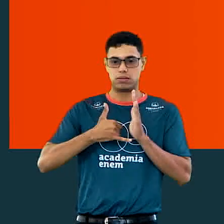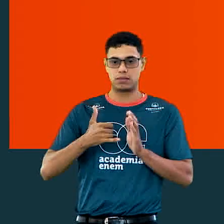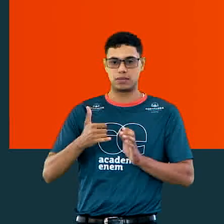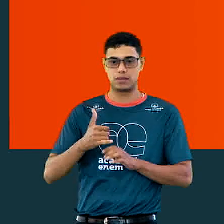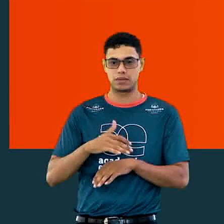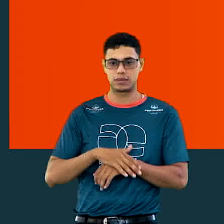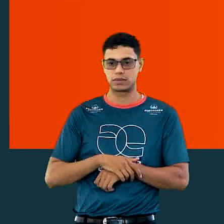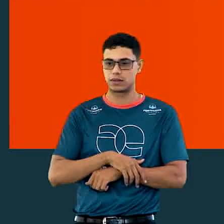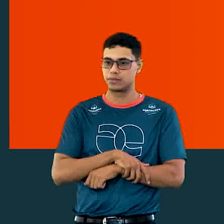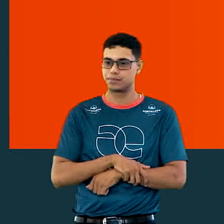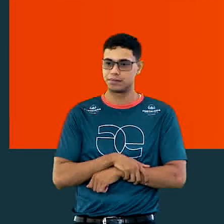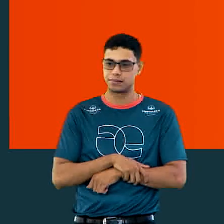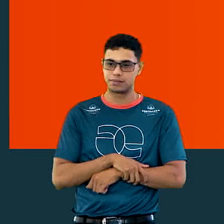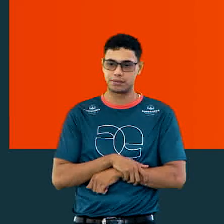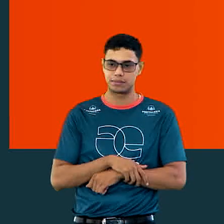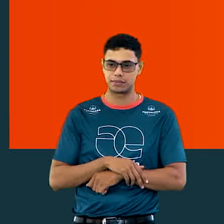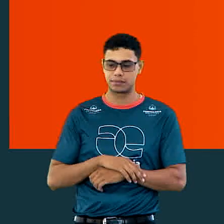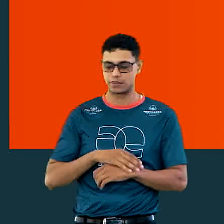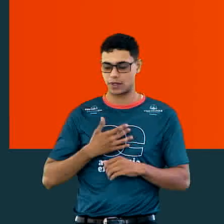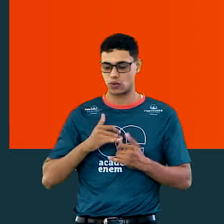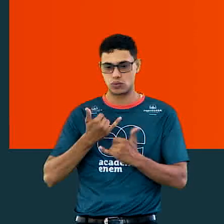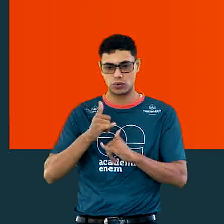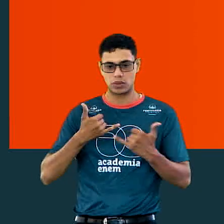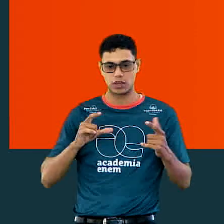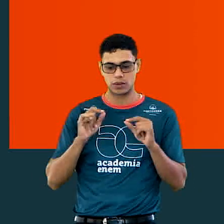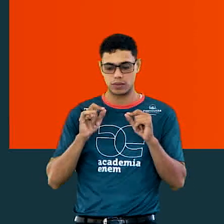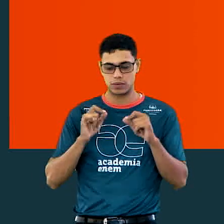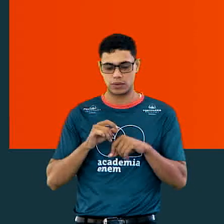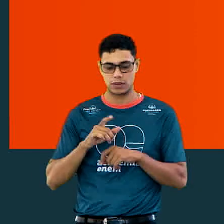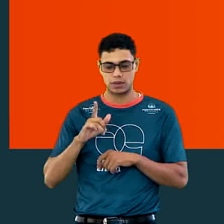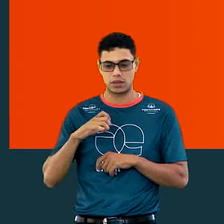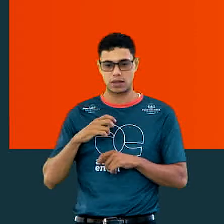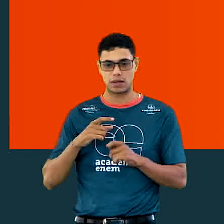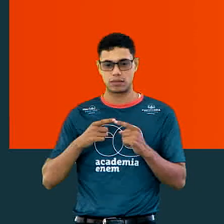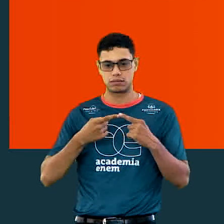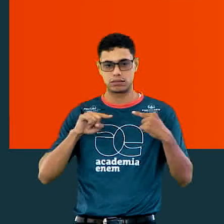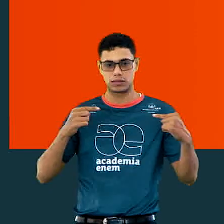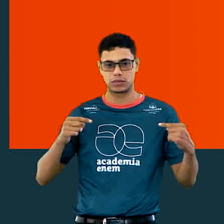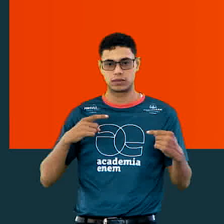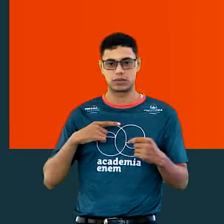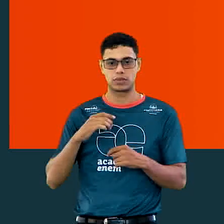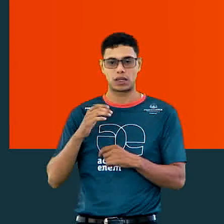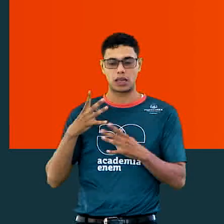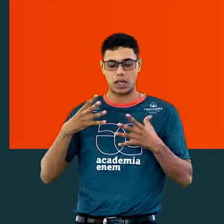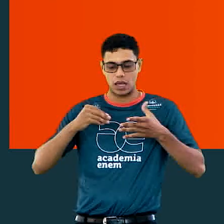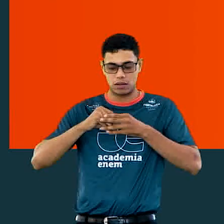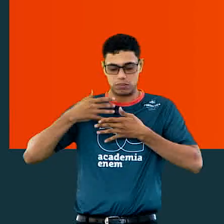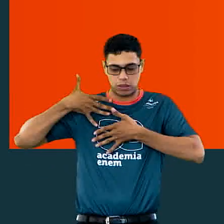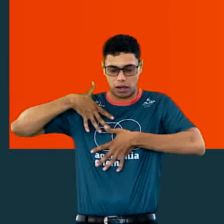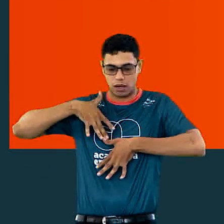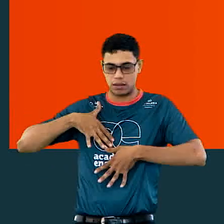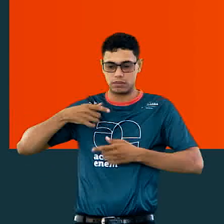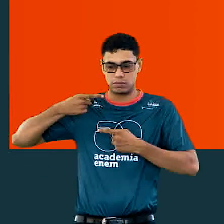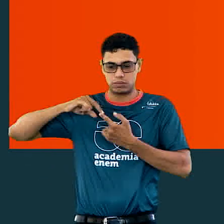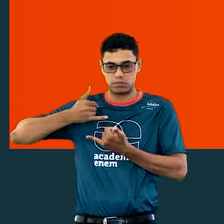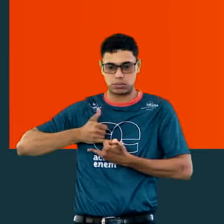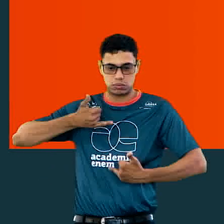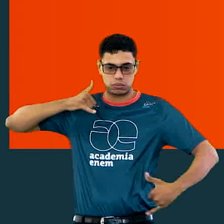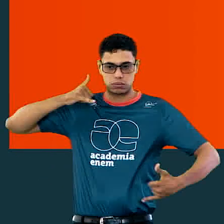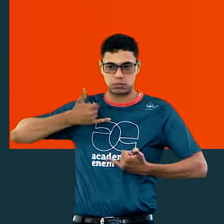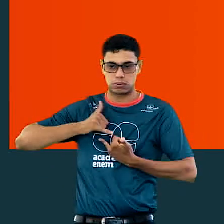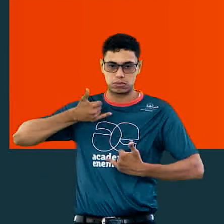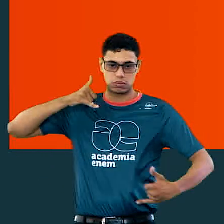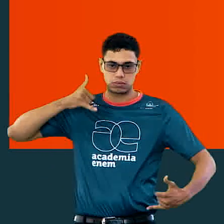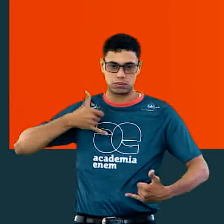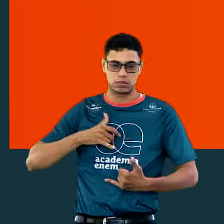o que é o choque? O choque nada mais é essa corrente fluindo por você. Corrente